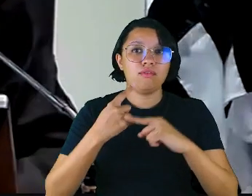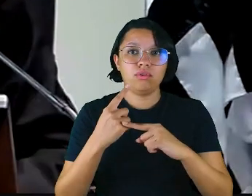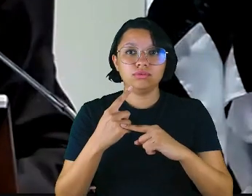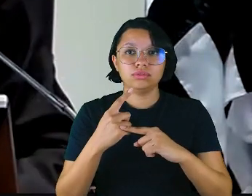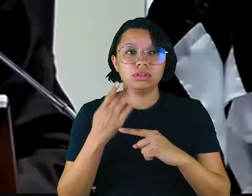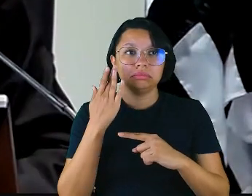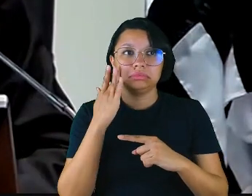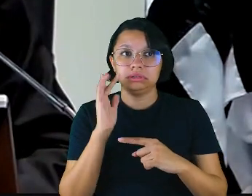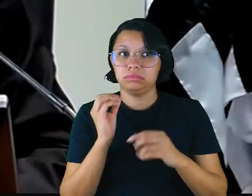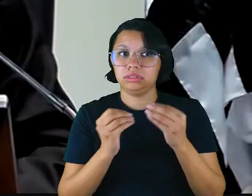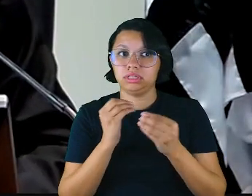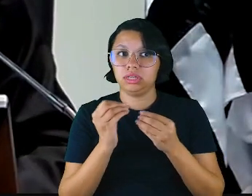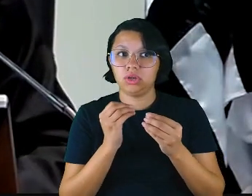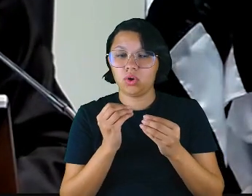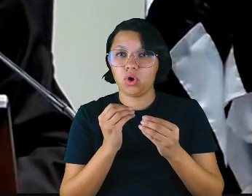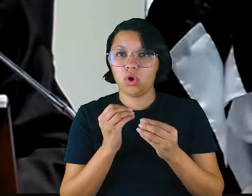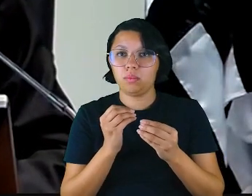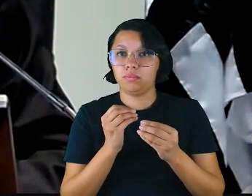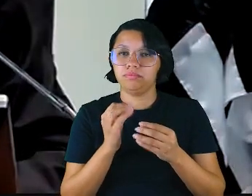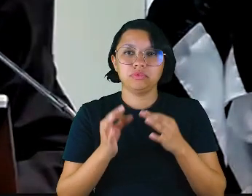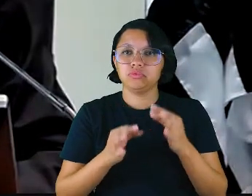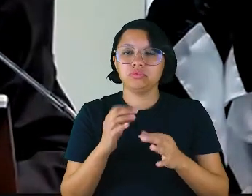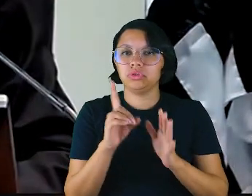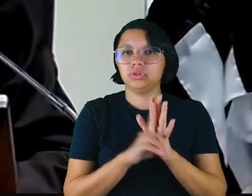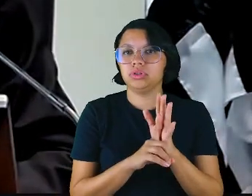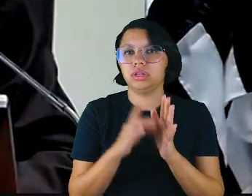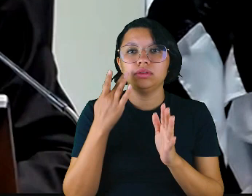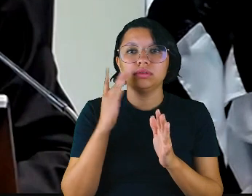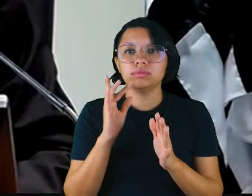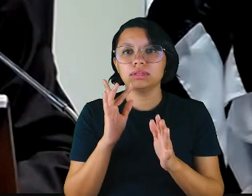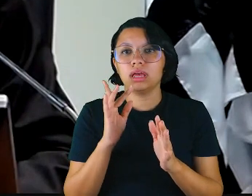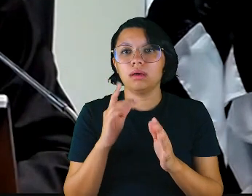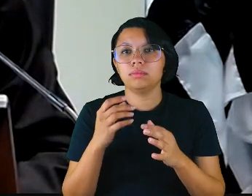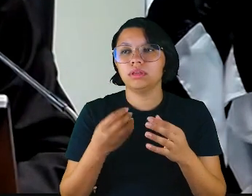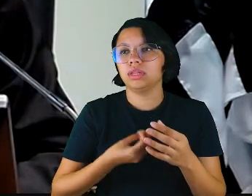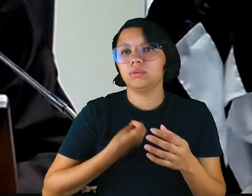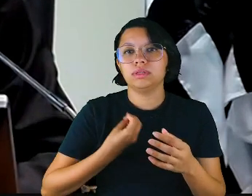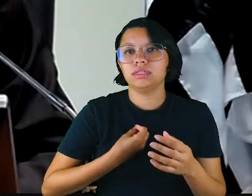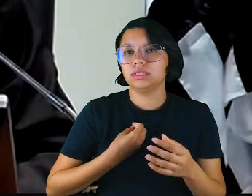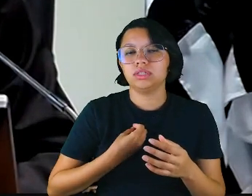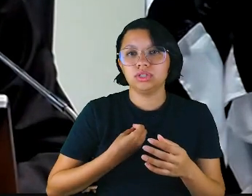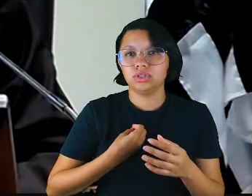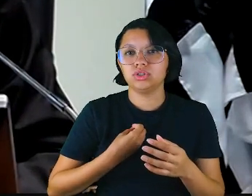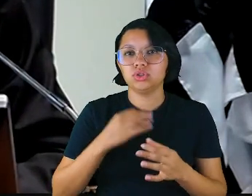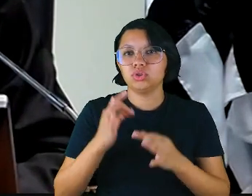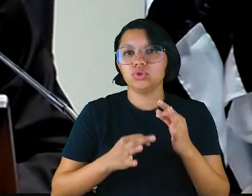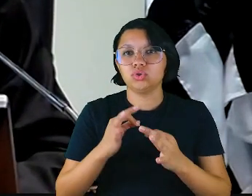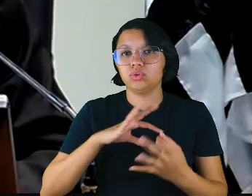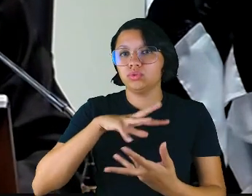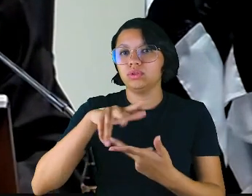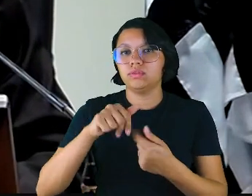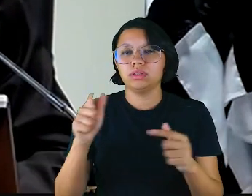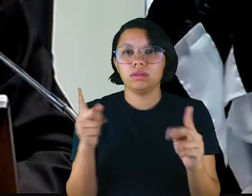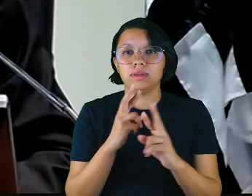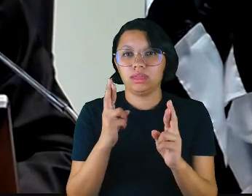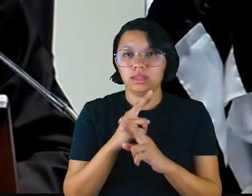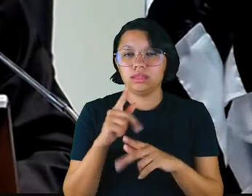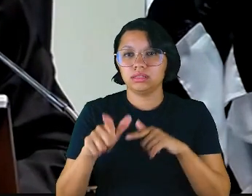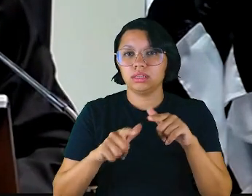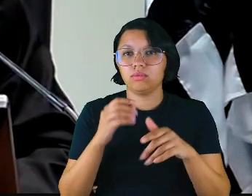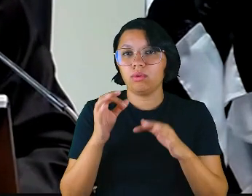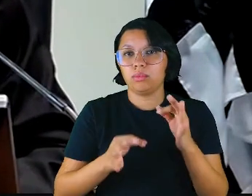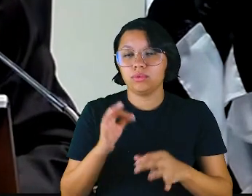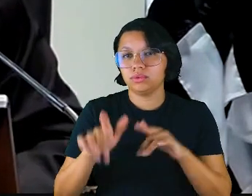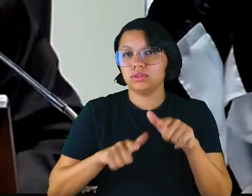nem sabe como lidar com isso. Nem o juiz de direito ainda sabe. E não tem juízo universal da massa falida para contribuição social no processo do trabalho. A